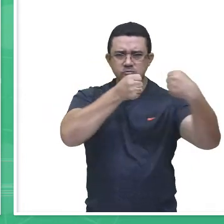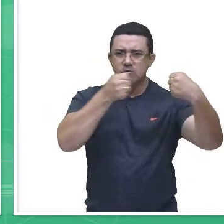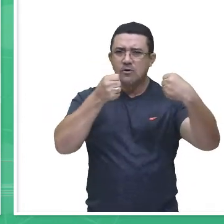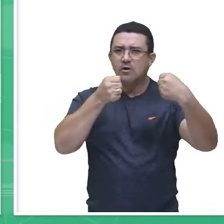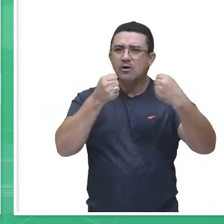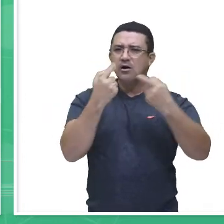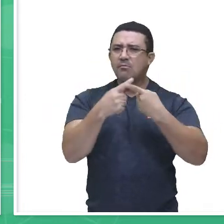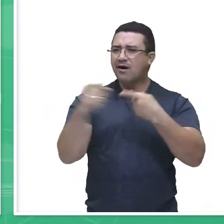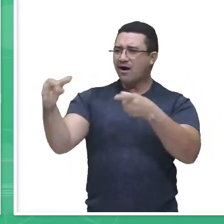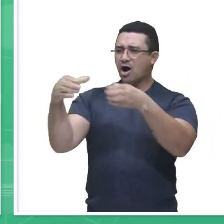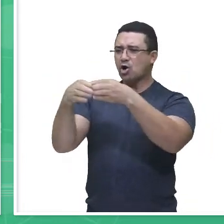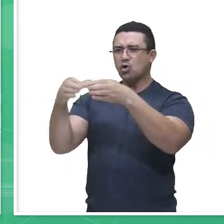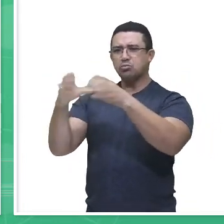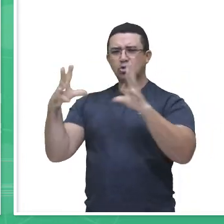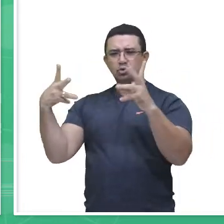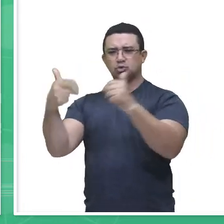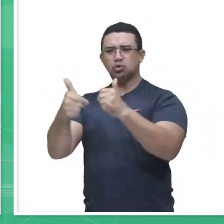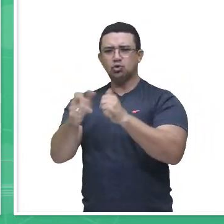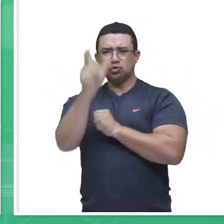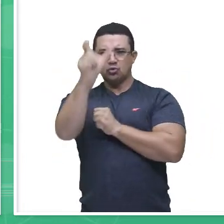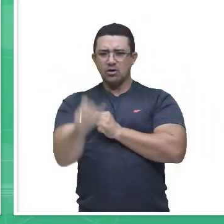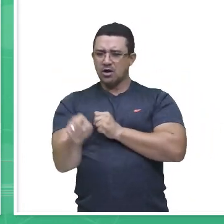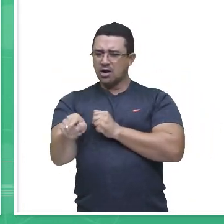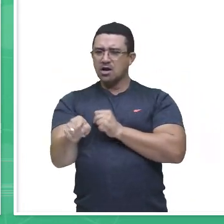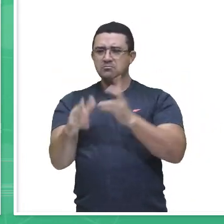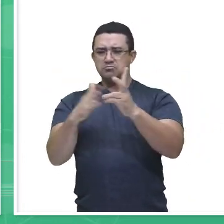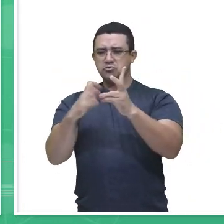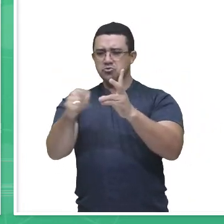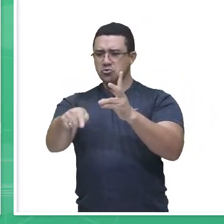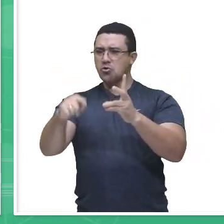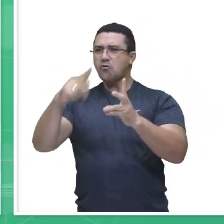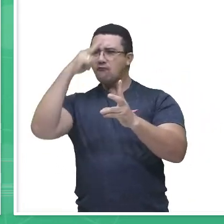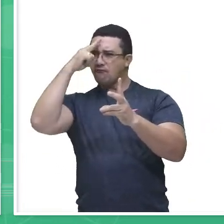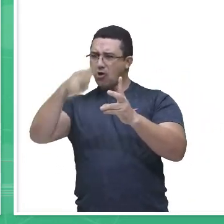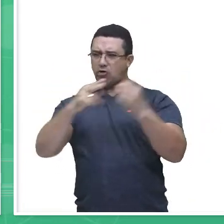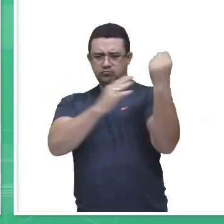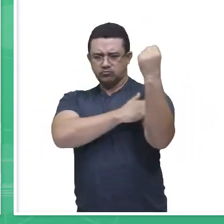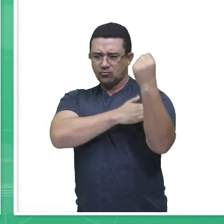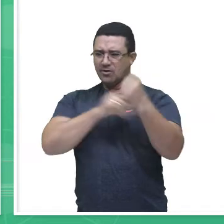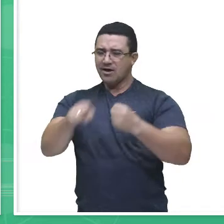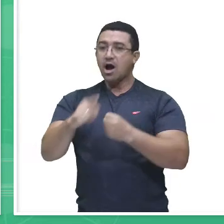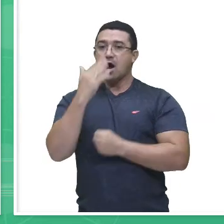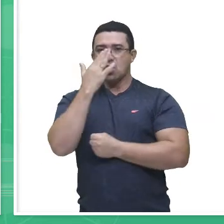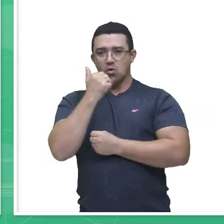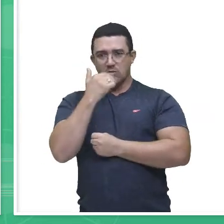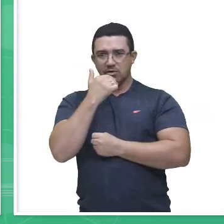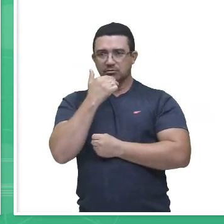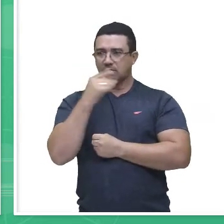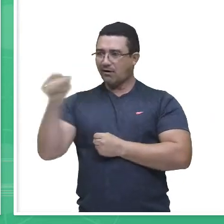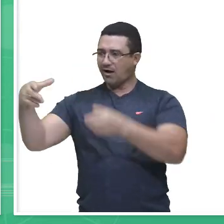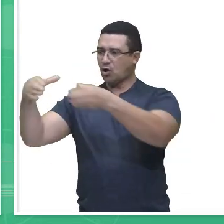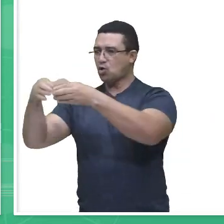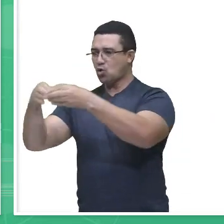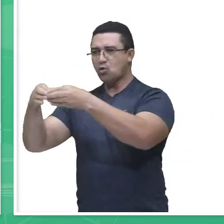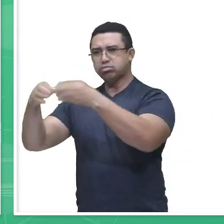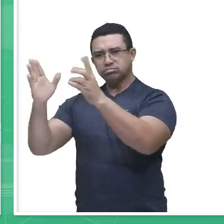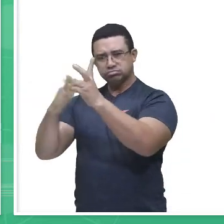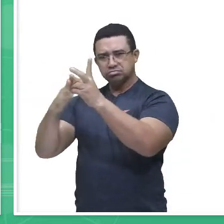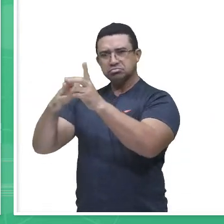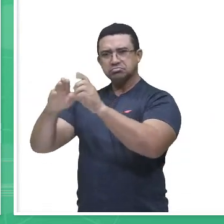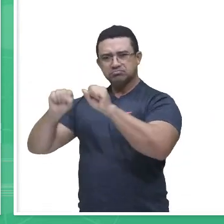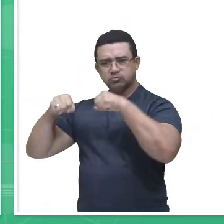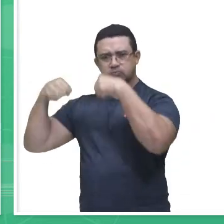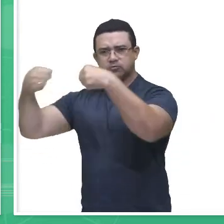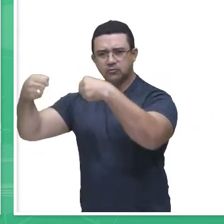vai consumir tudo que é bom daquele índio guerreiro, né? O antropofagismo. Mas percebe que o Jucapirama, quando isso